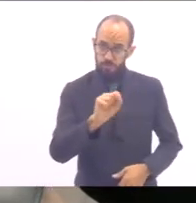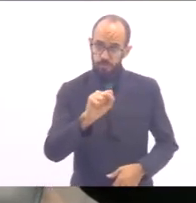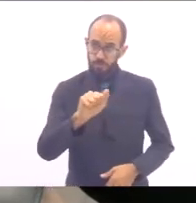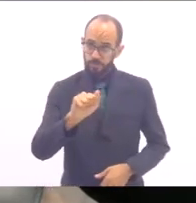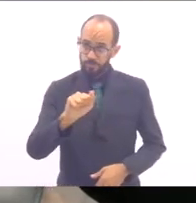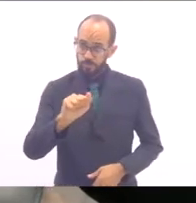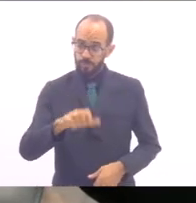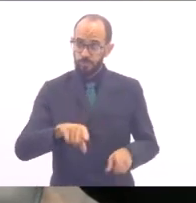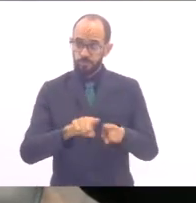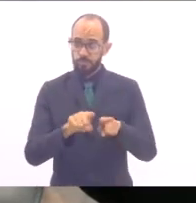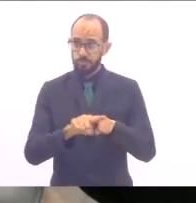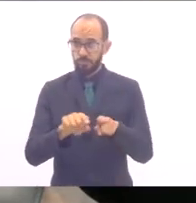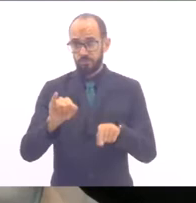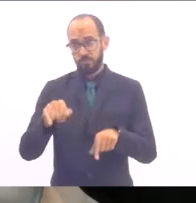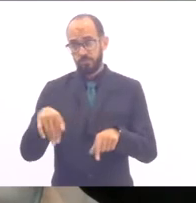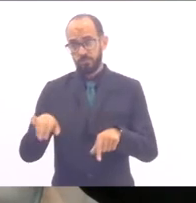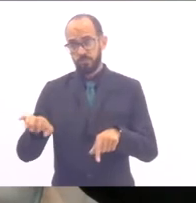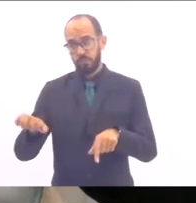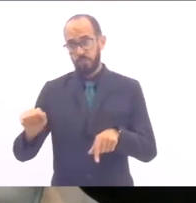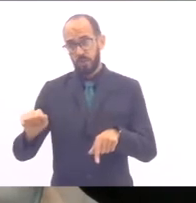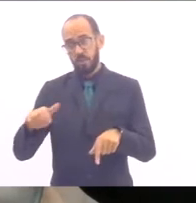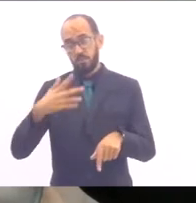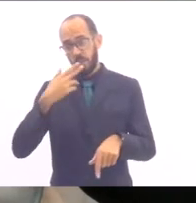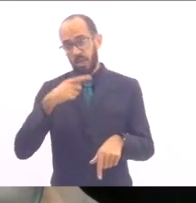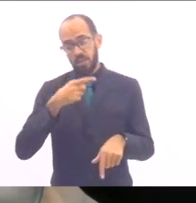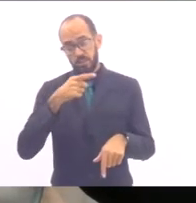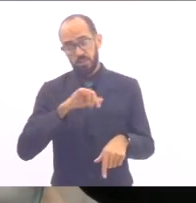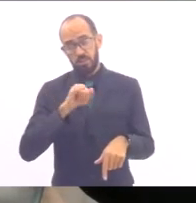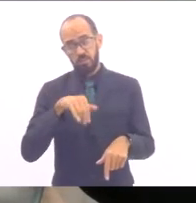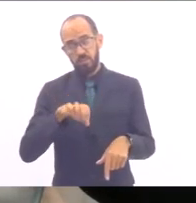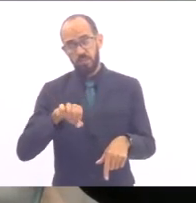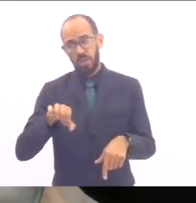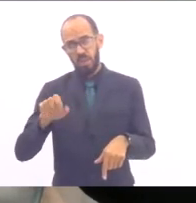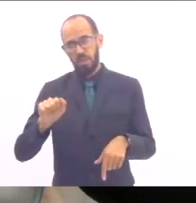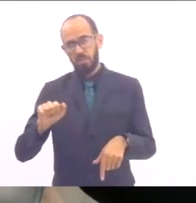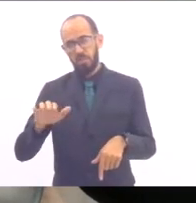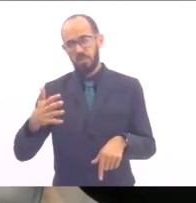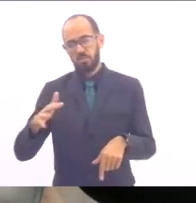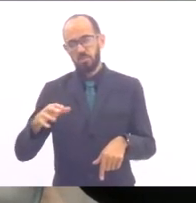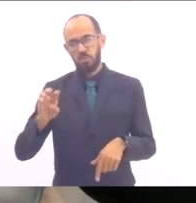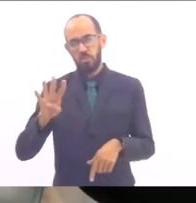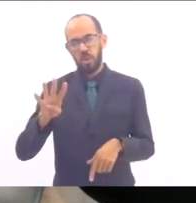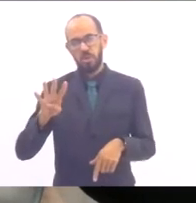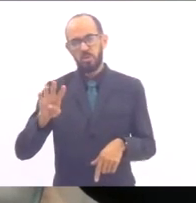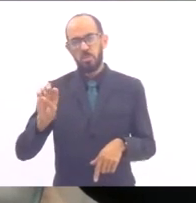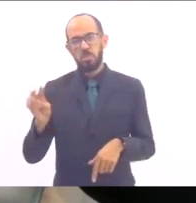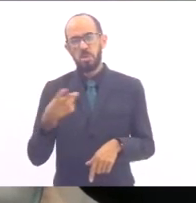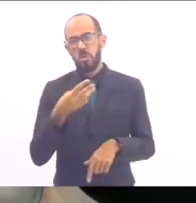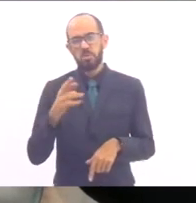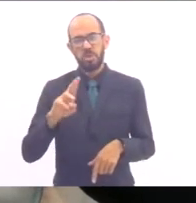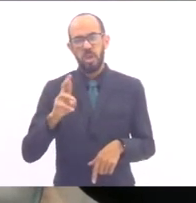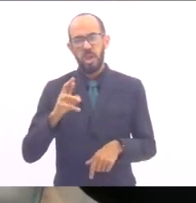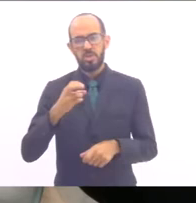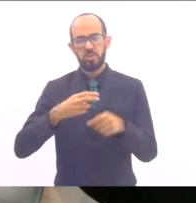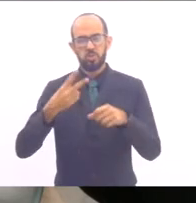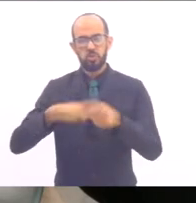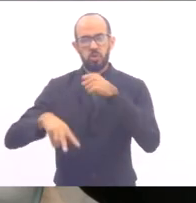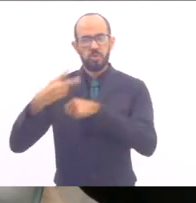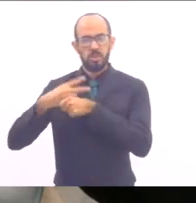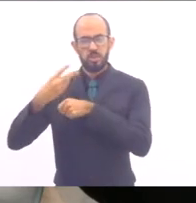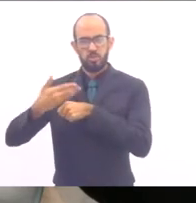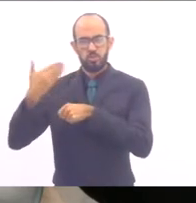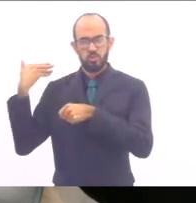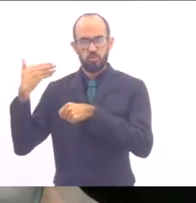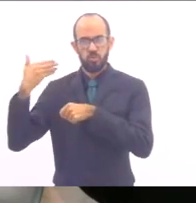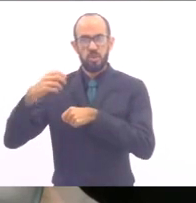tenho é que estava no INEA. Né, devia estar em algo em torno de 4 milhões de reais, isso há uns 2 anos atrás, mais ou menos. Se ainda